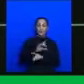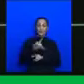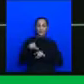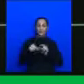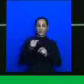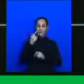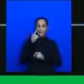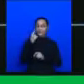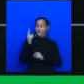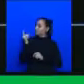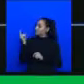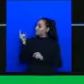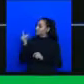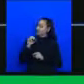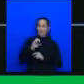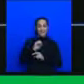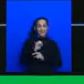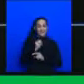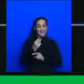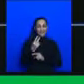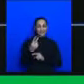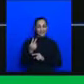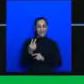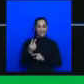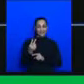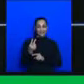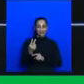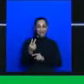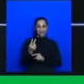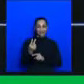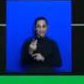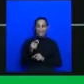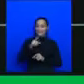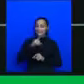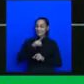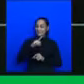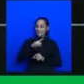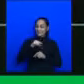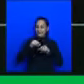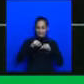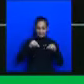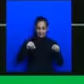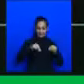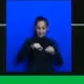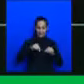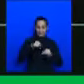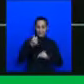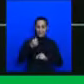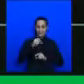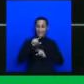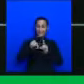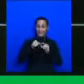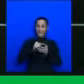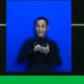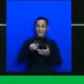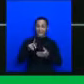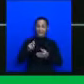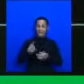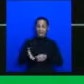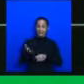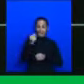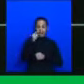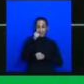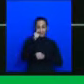sorteio, 02, bola 02. Temos as 6 dezenas da Mega Sena de hoje. Vamos